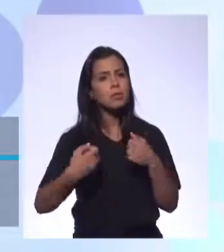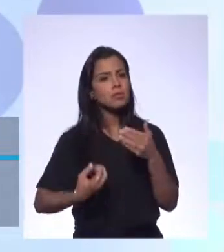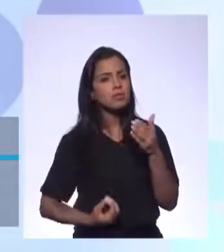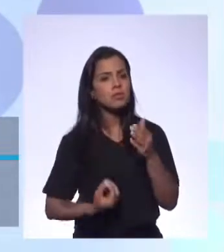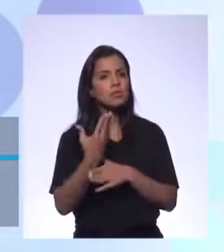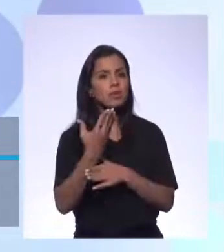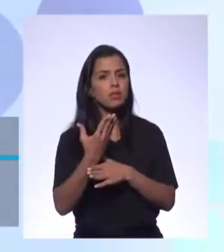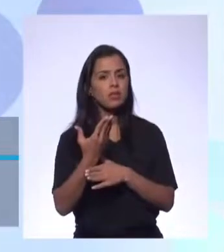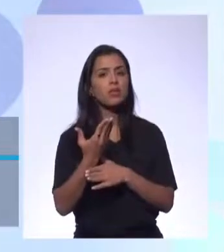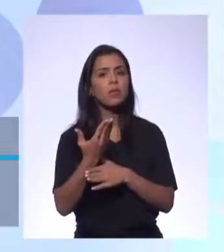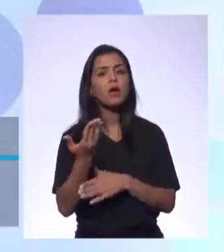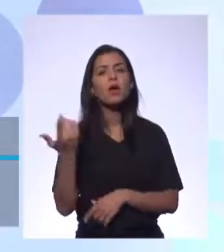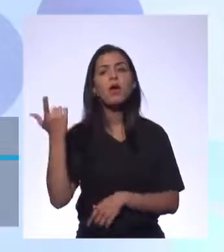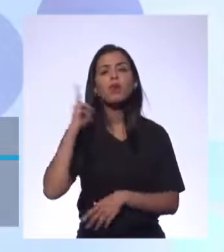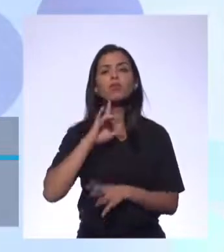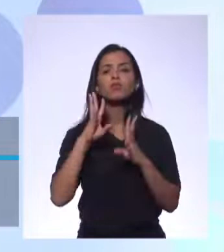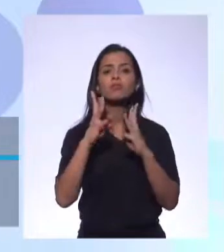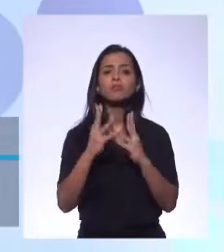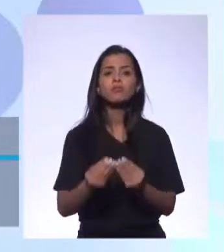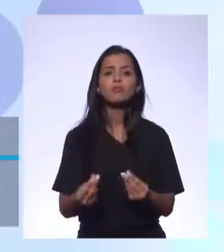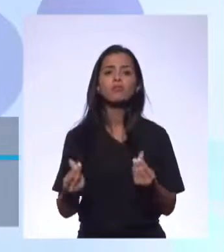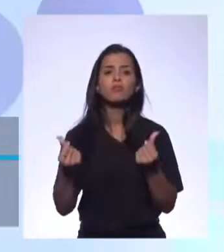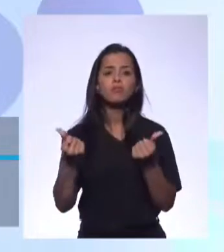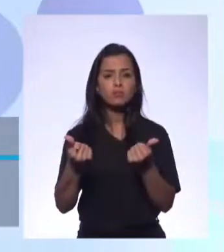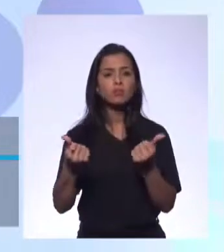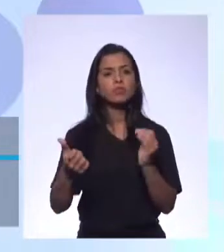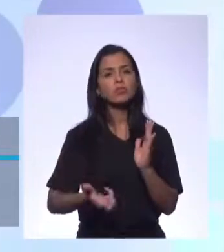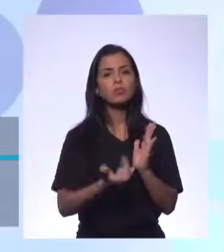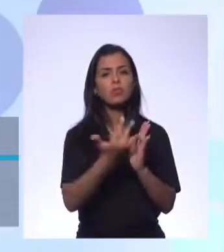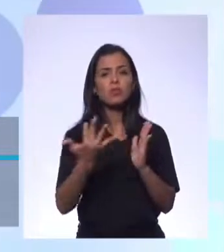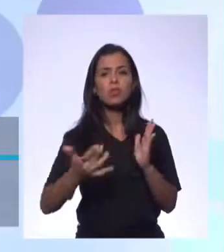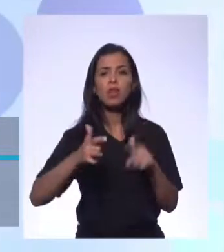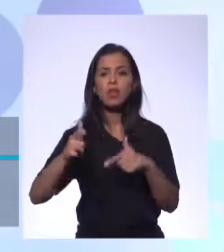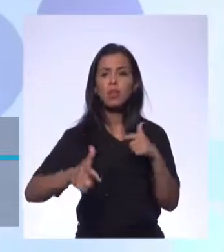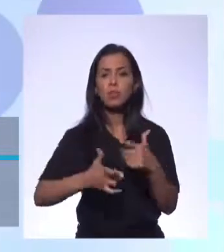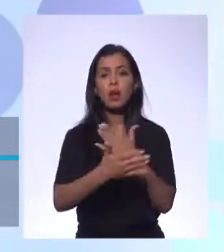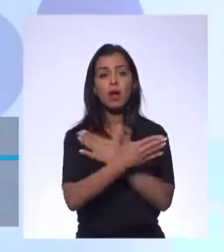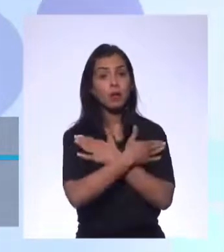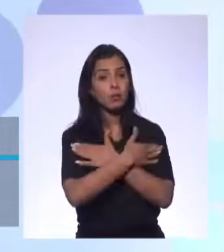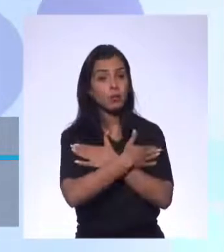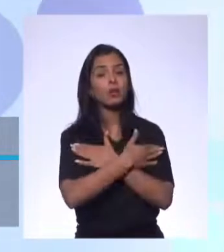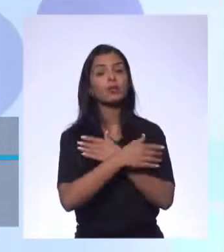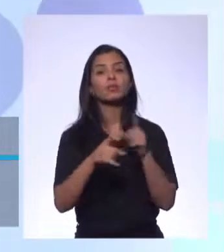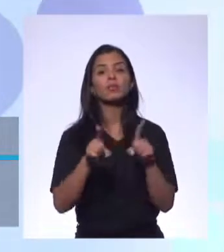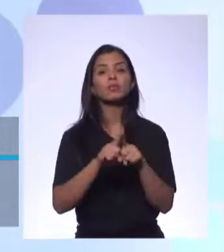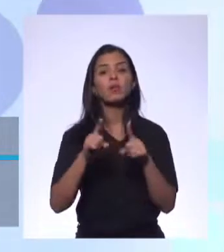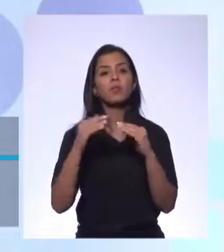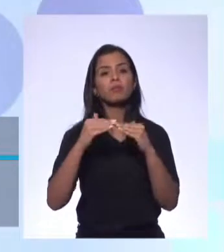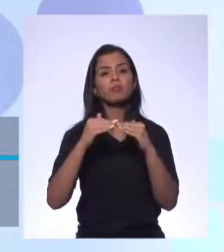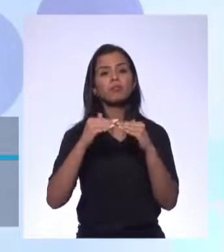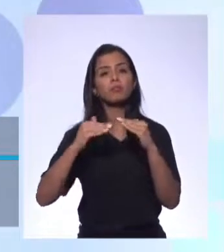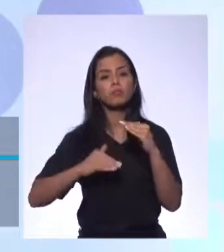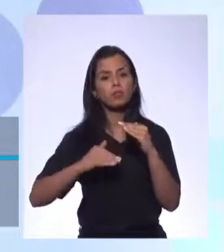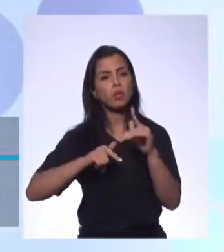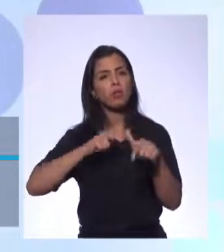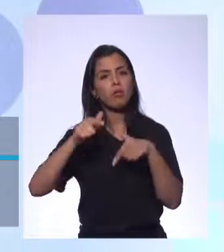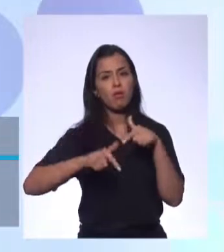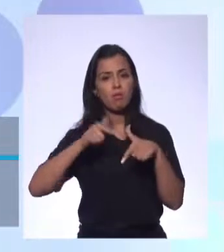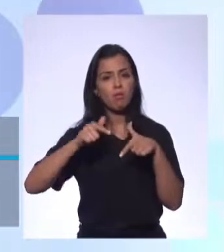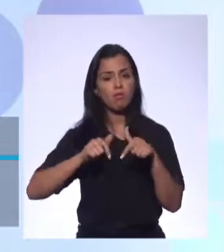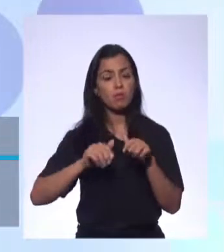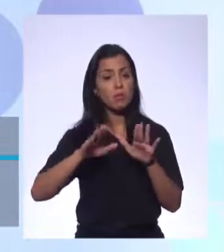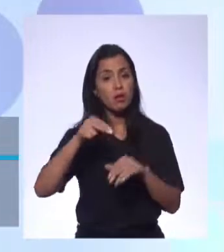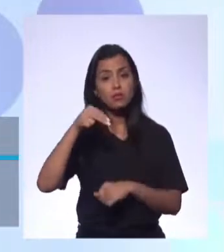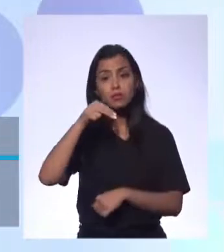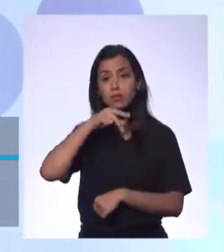para absorver aí a massa de trabalhadores desempregados ou na condição de subemprego. Mas a Nigéria é um